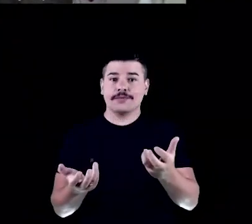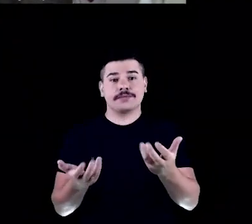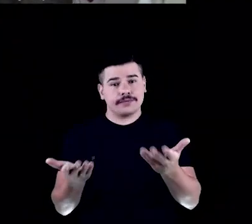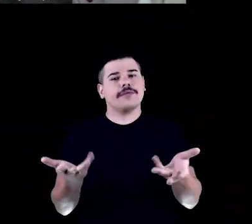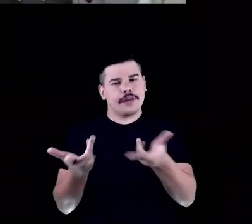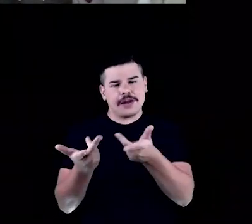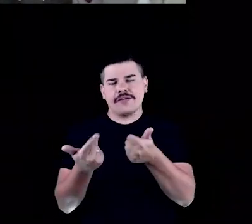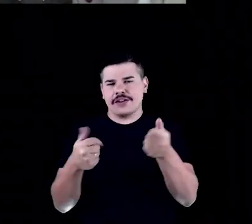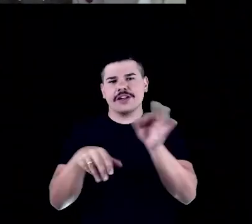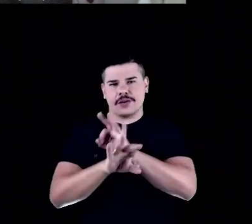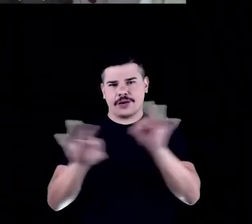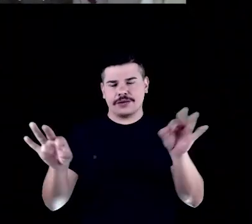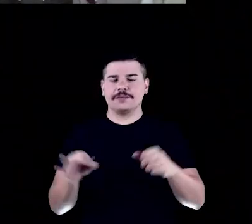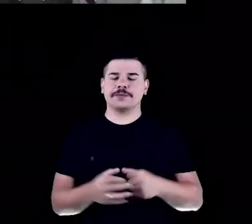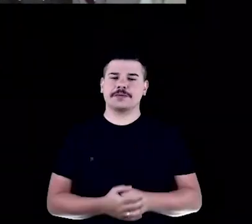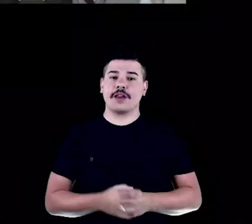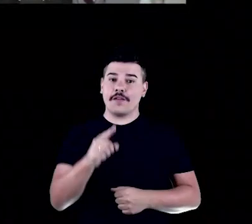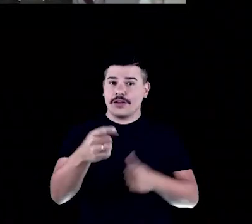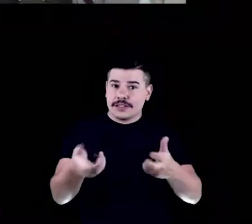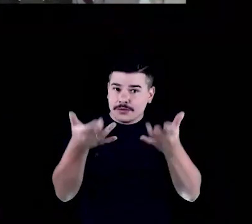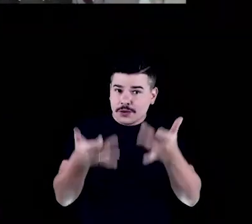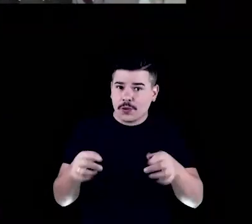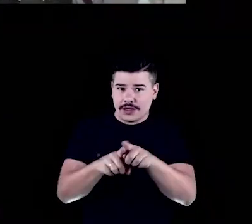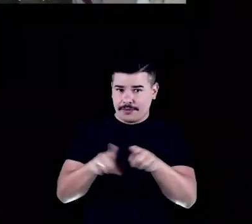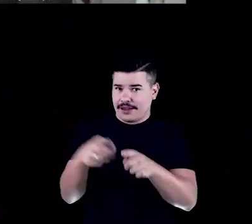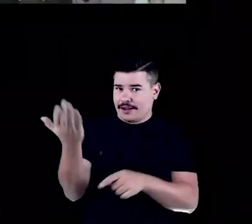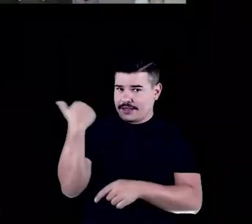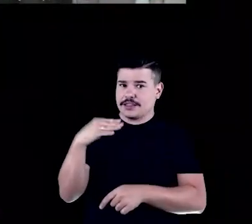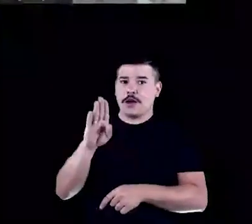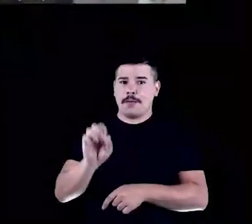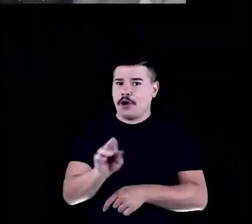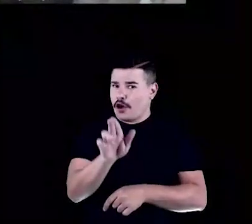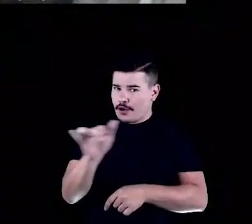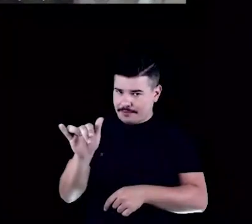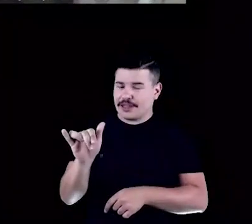né? Maravilha. Muito foda. Quando você falou também, Bob,